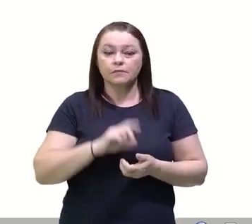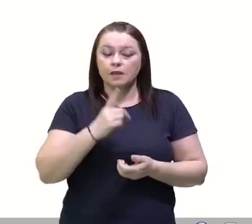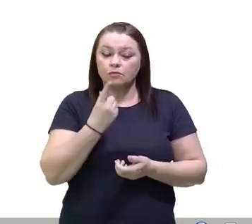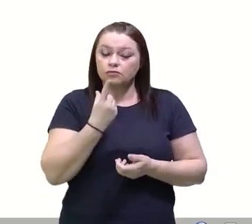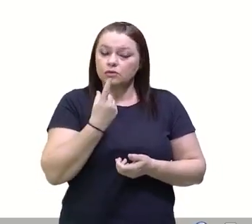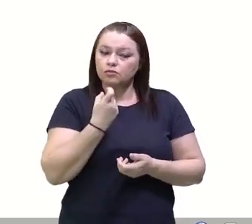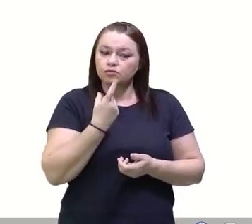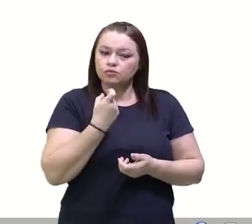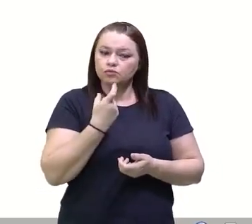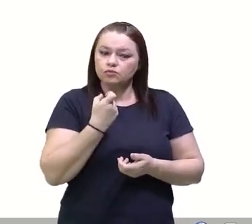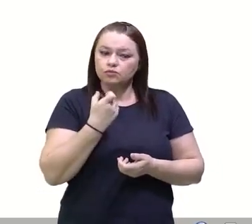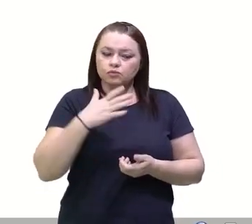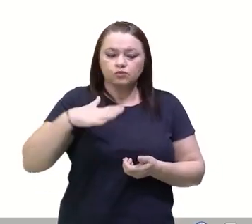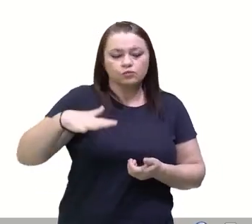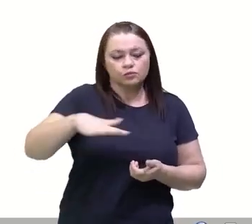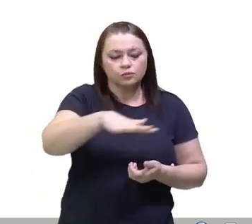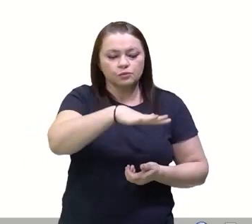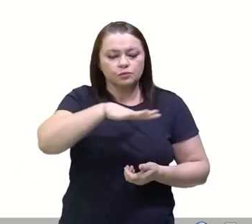um único